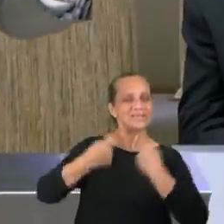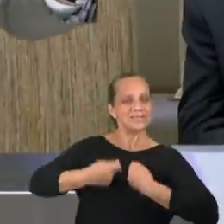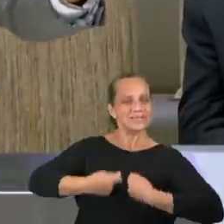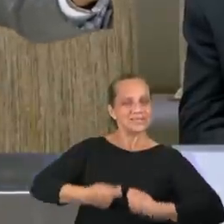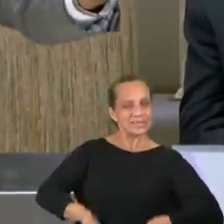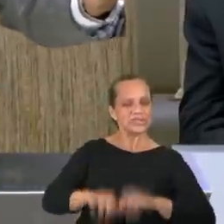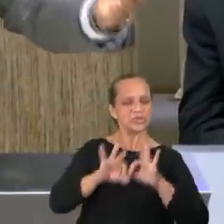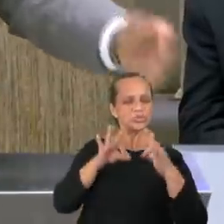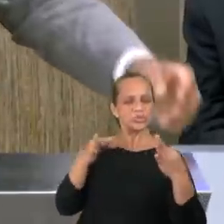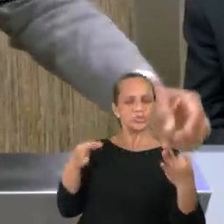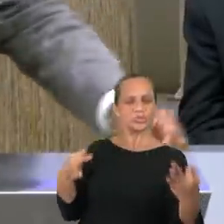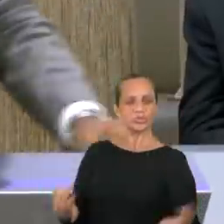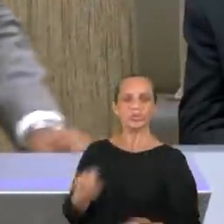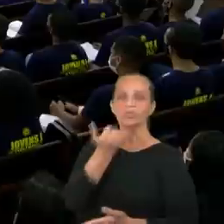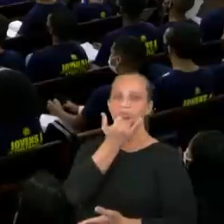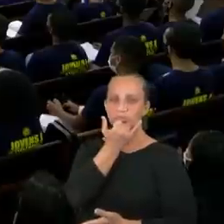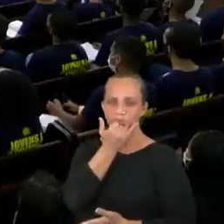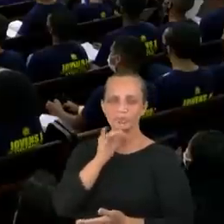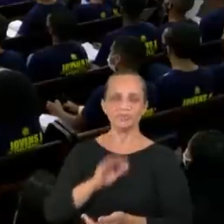coração.